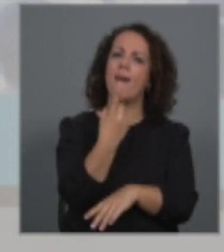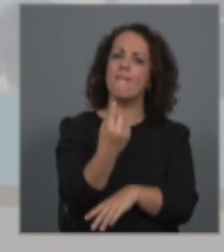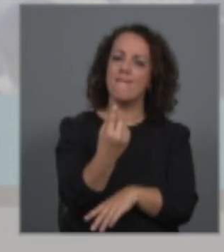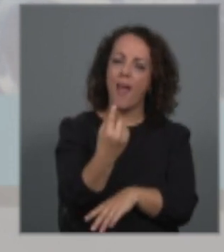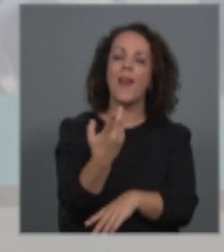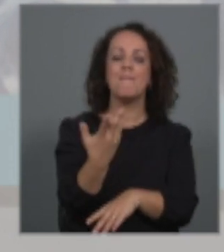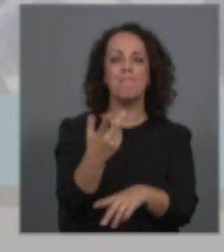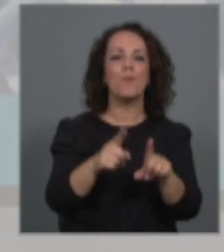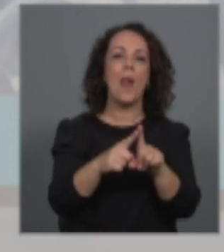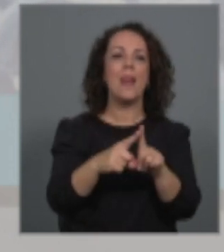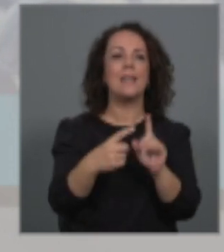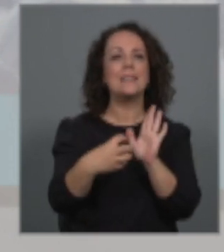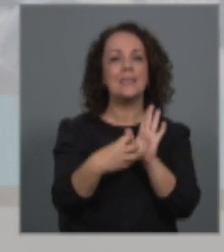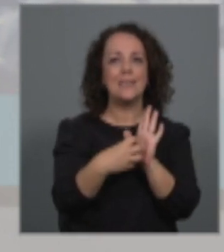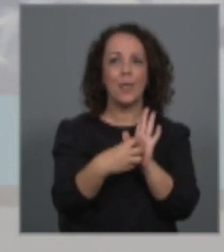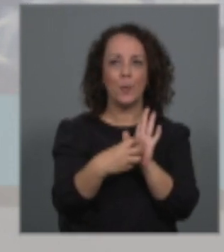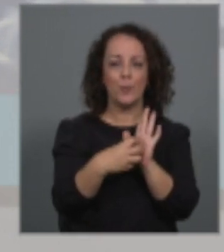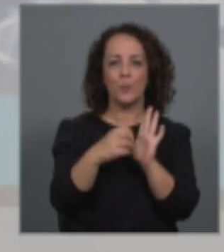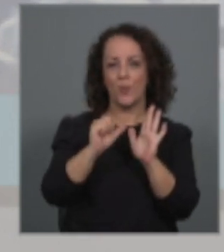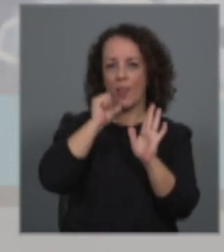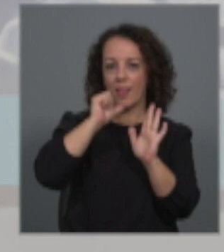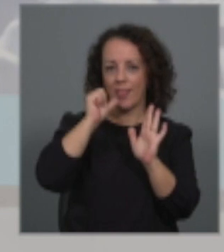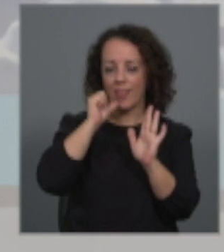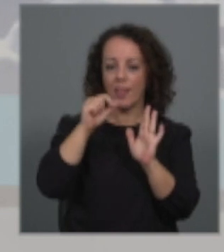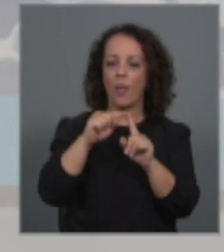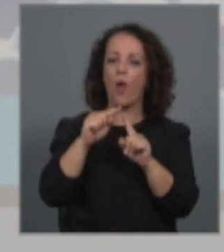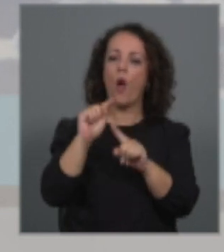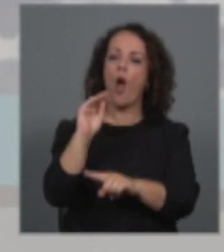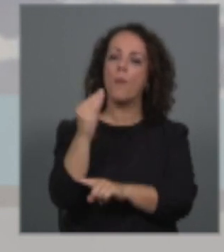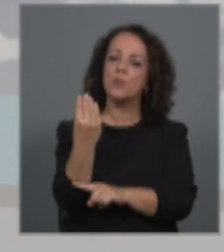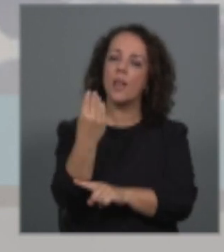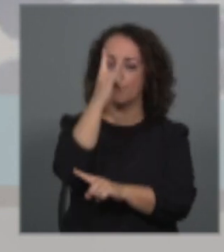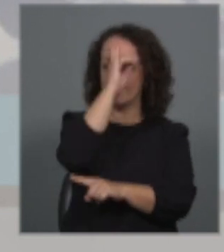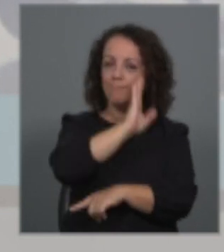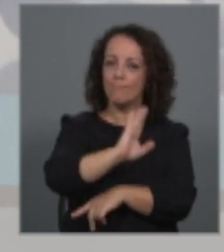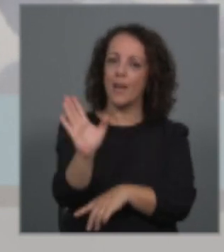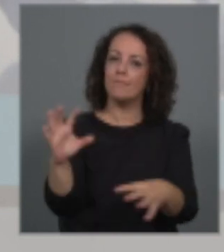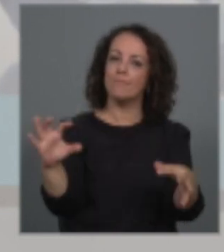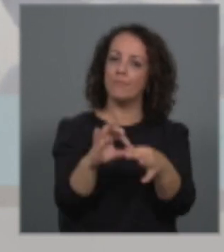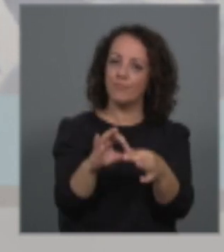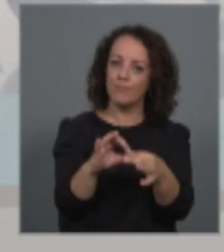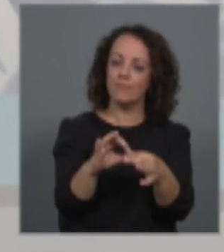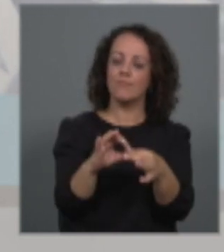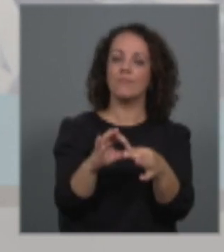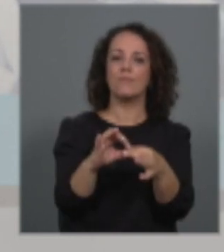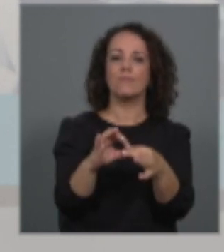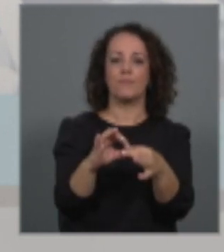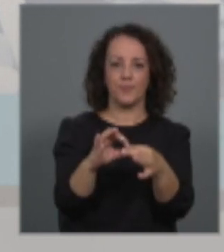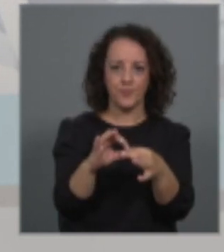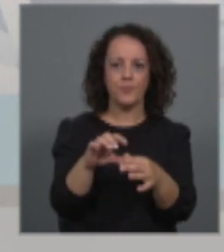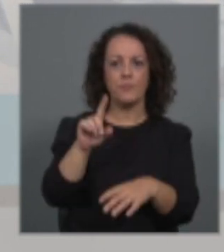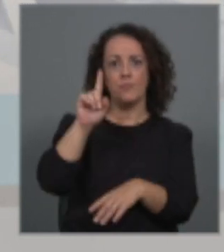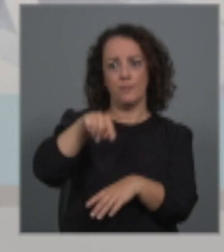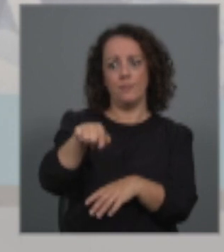estas simbólicas, estes objetos característicos de determinadas épocas e, no